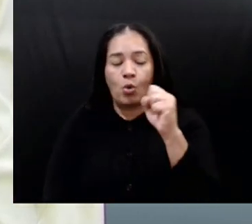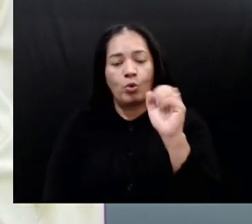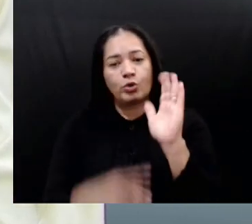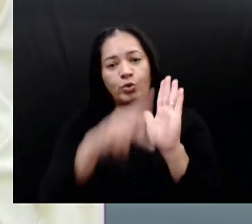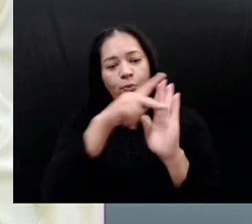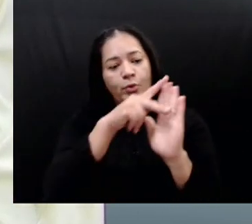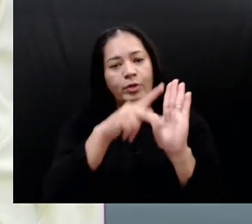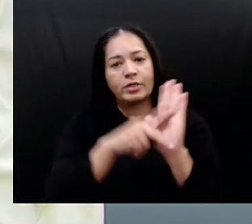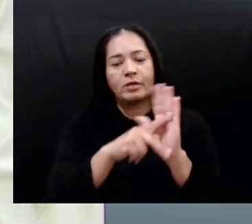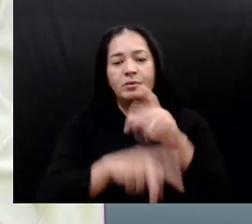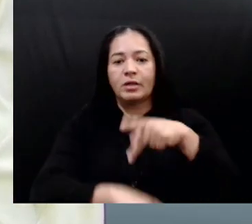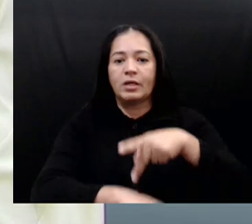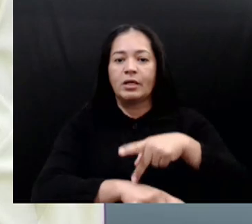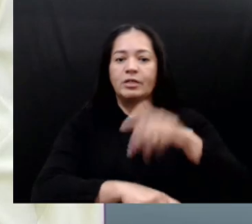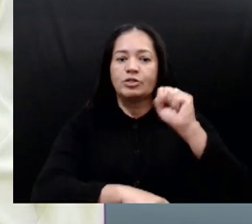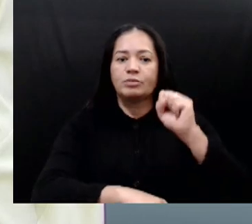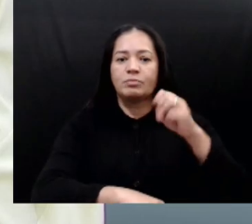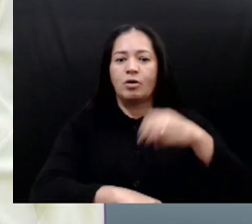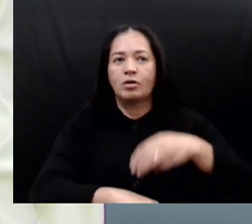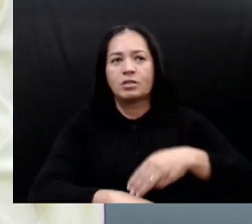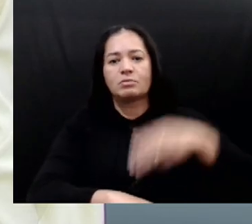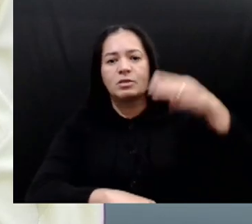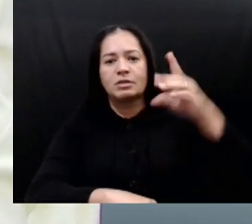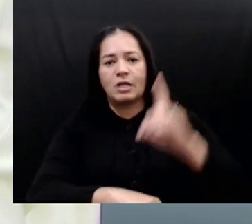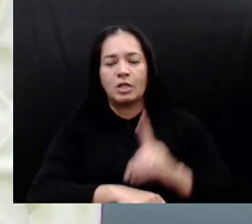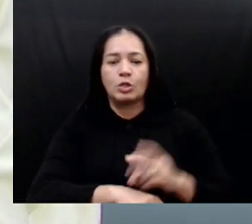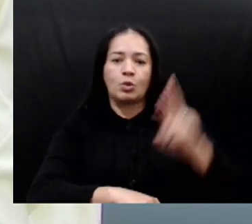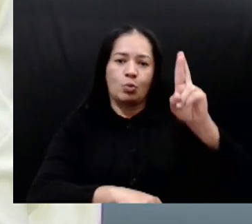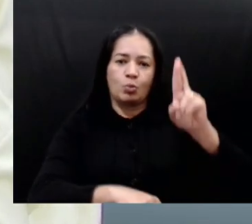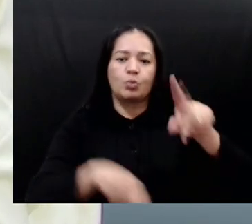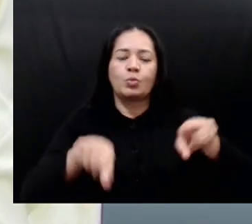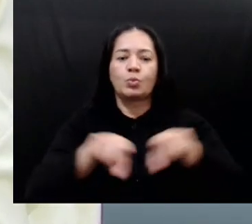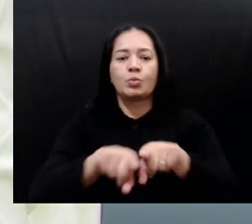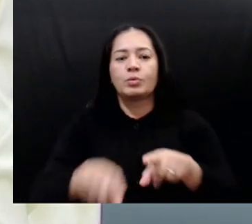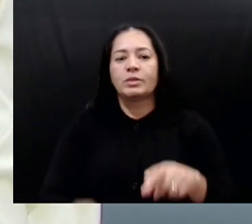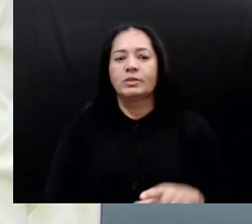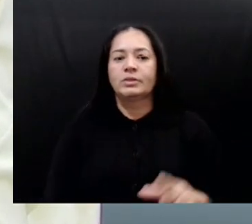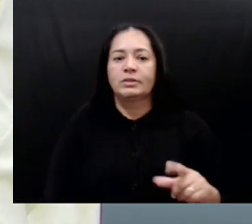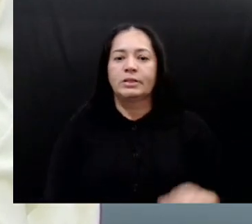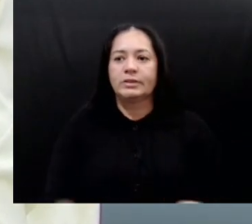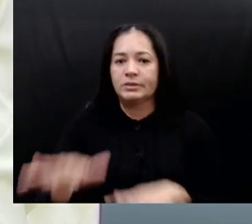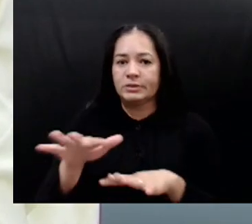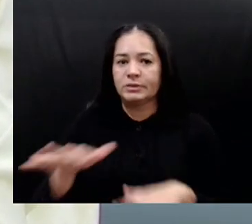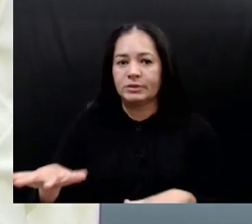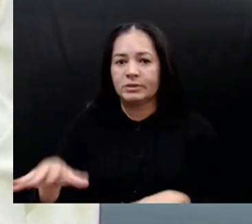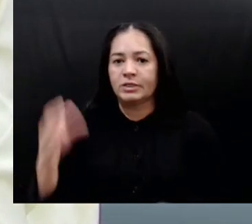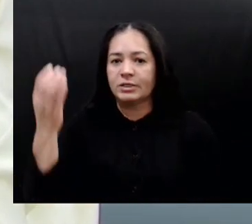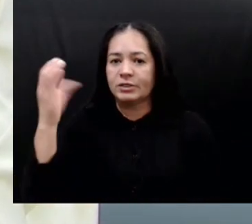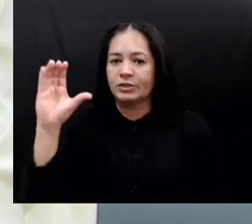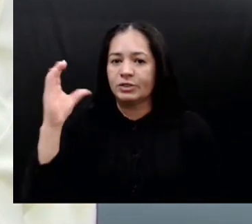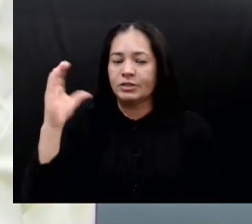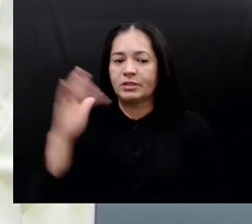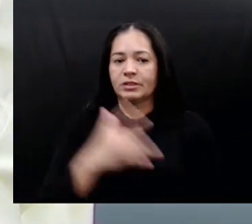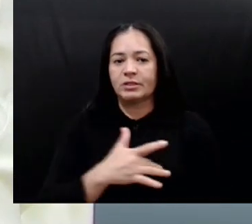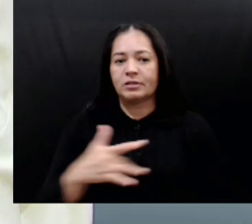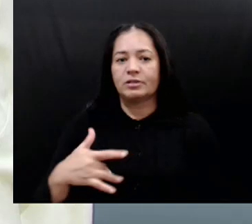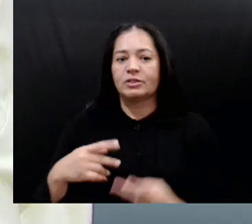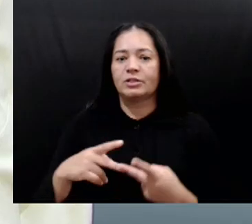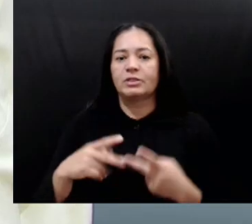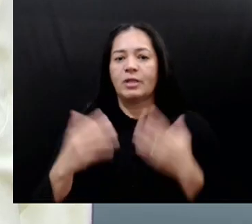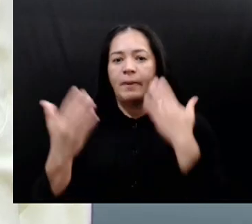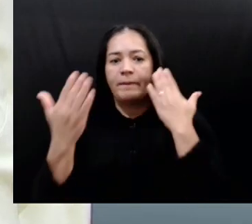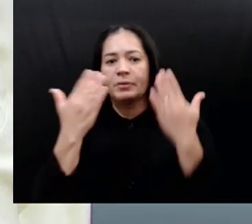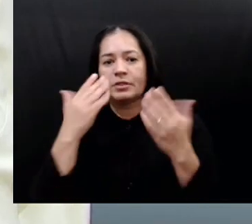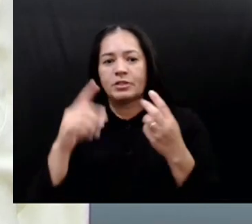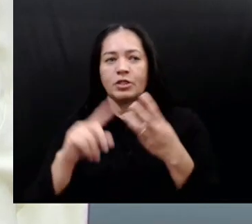de mestrado e doutorado também. Nós temos cursos na área de ciências da saúde, na área de psicologia, arquitetura, ciências